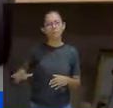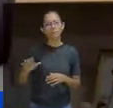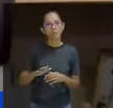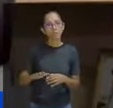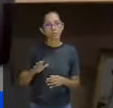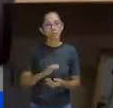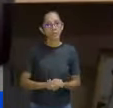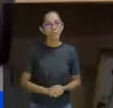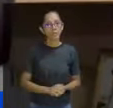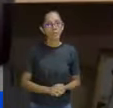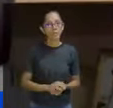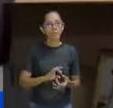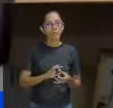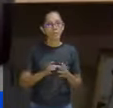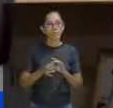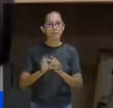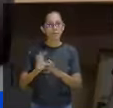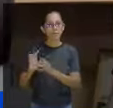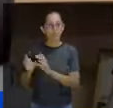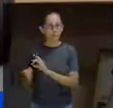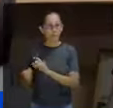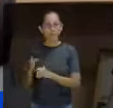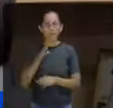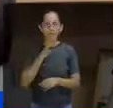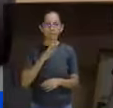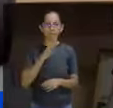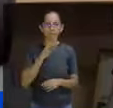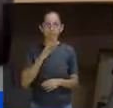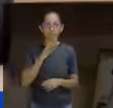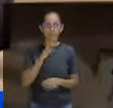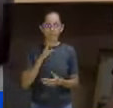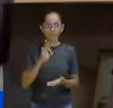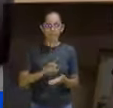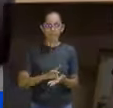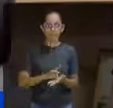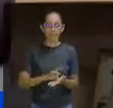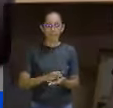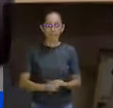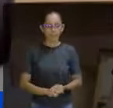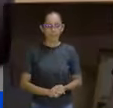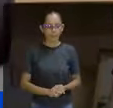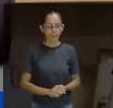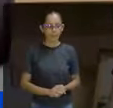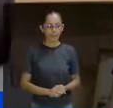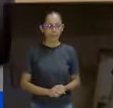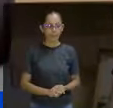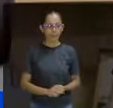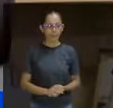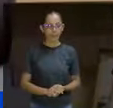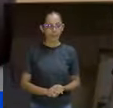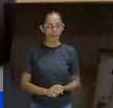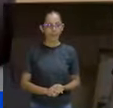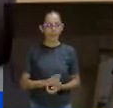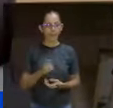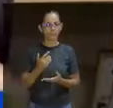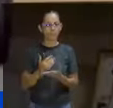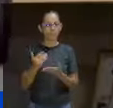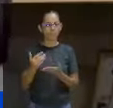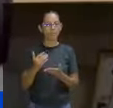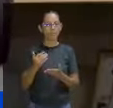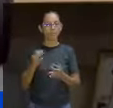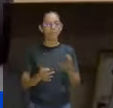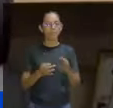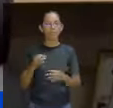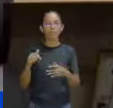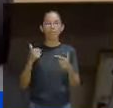esses vínculos, Excelência, eles foram reconhecidos, seja por sentenças condenatórias ou homologatórias de acordo na Justiça do Trabalho.